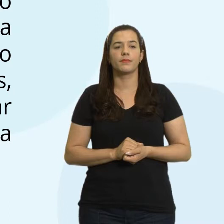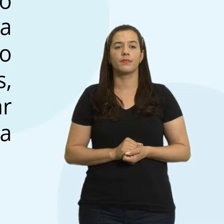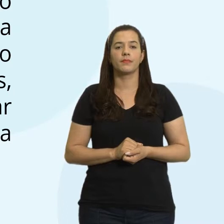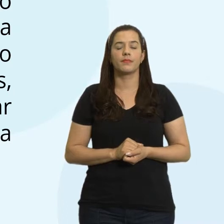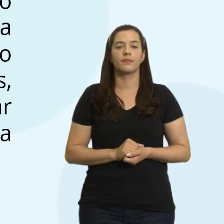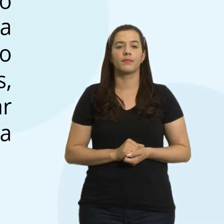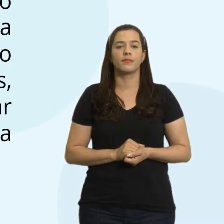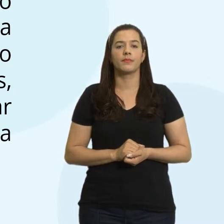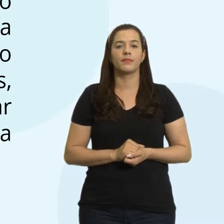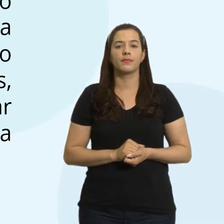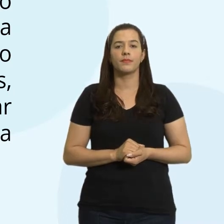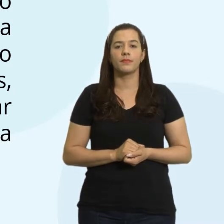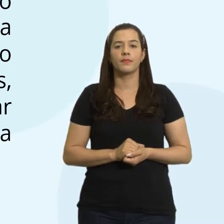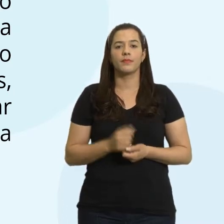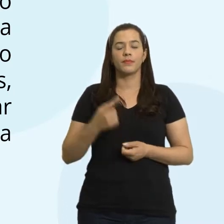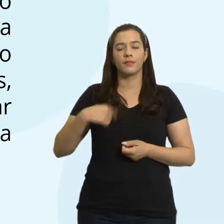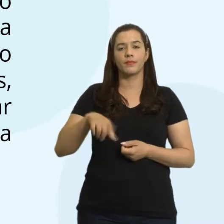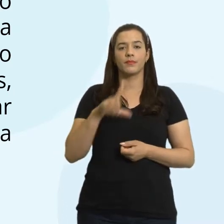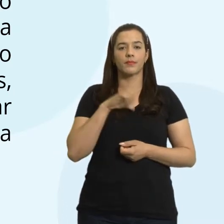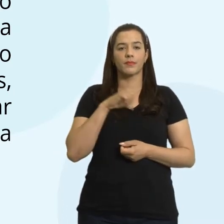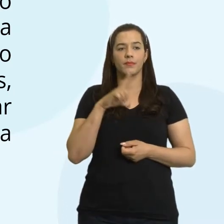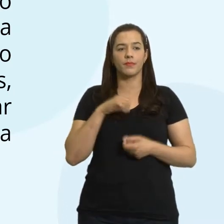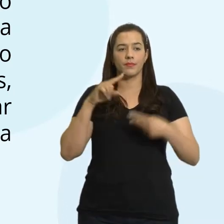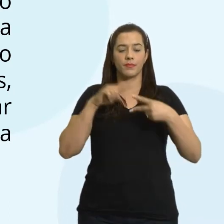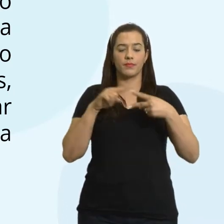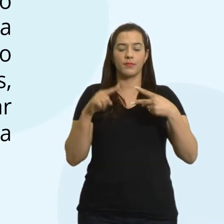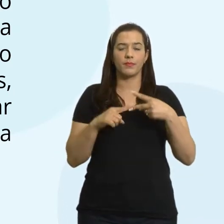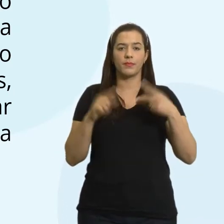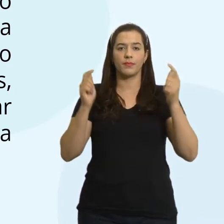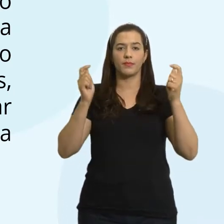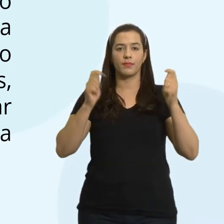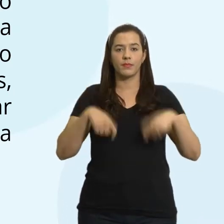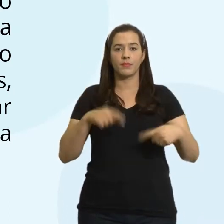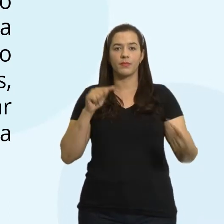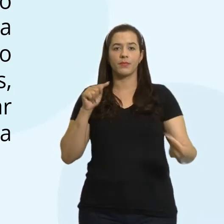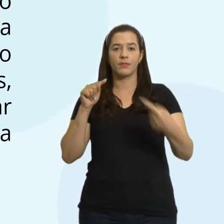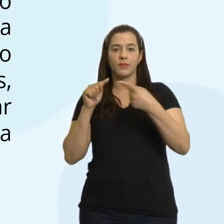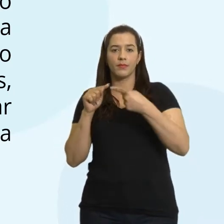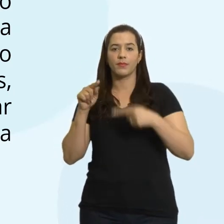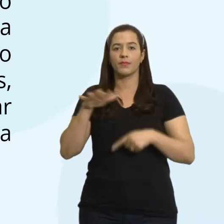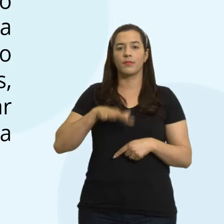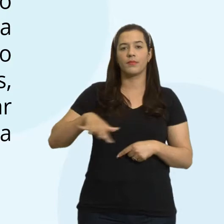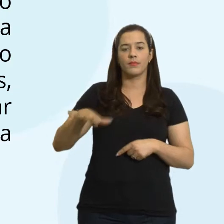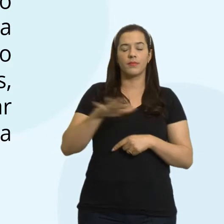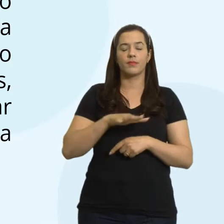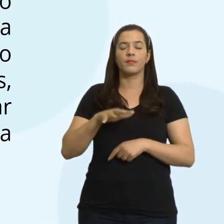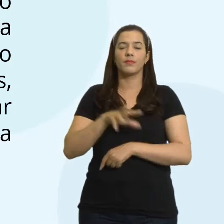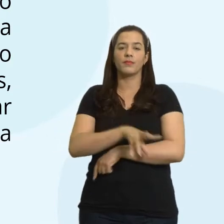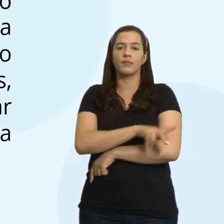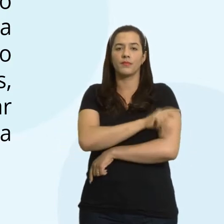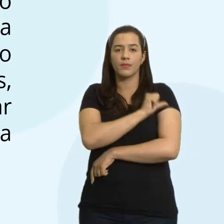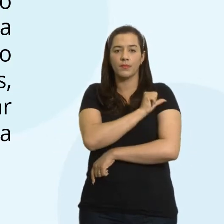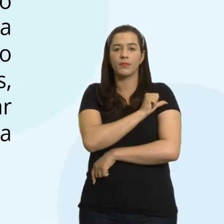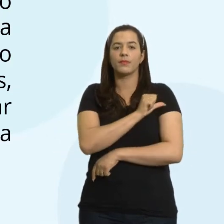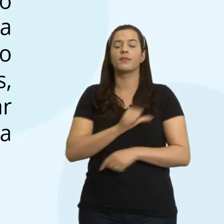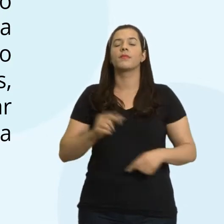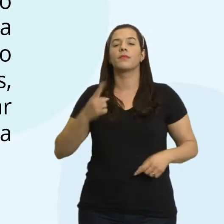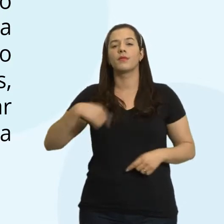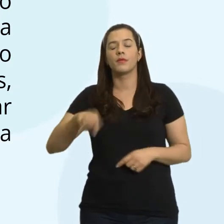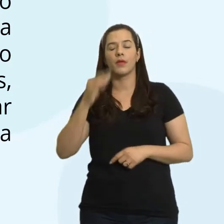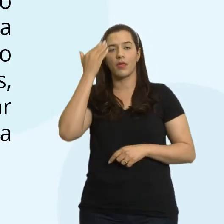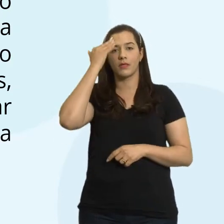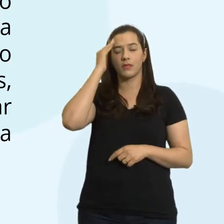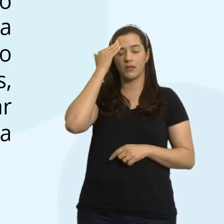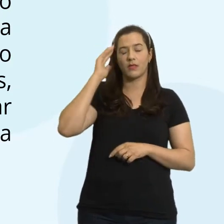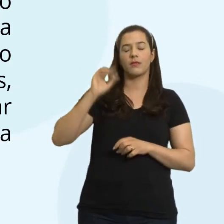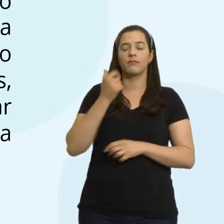Isso, Marli. Nós temos aqui duas competências relacionadas aos anos finais. Compreender as ciências da natureza